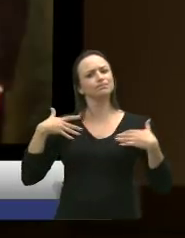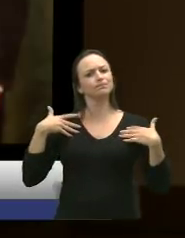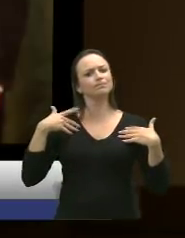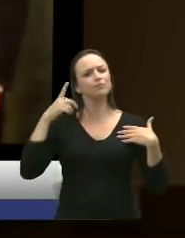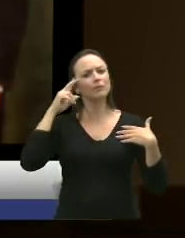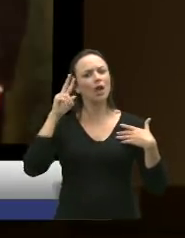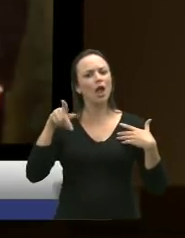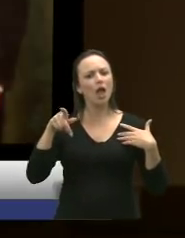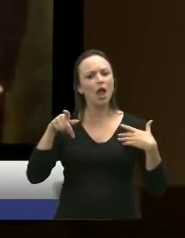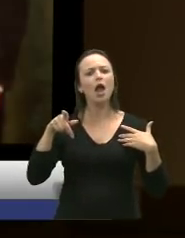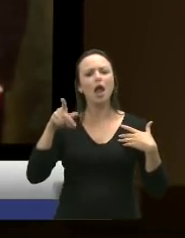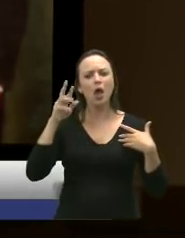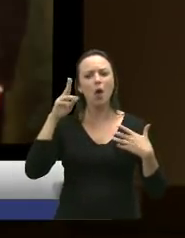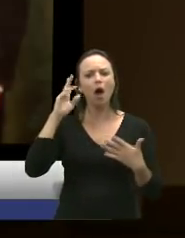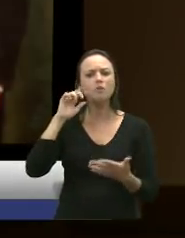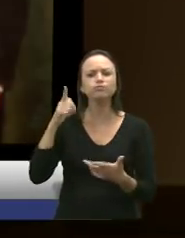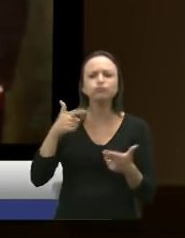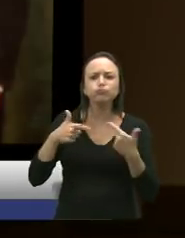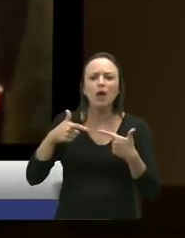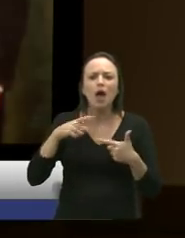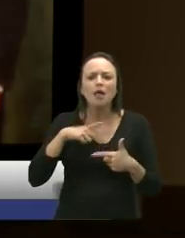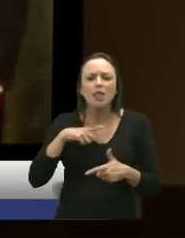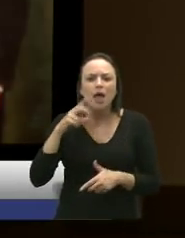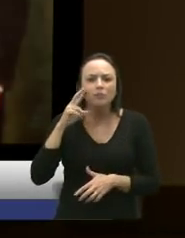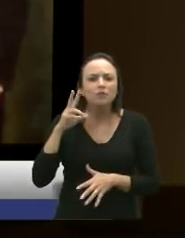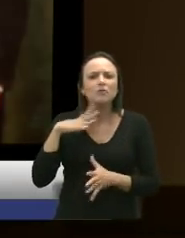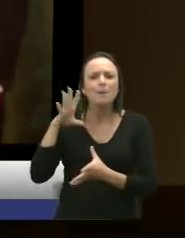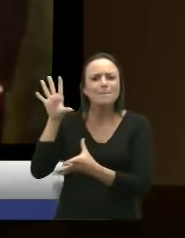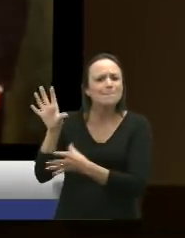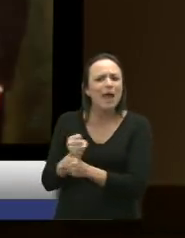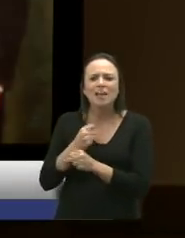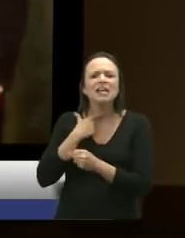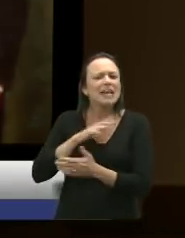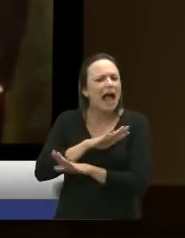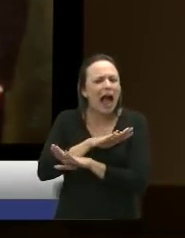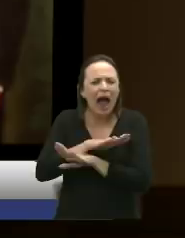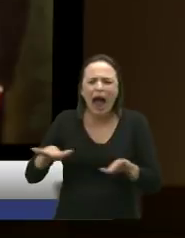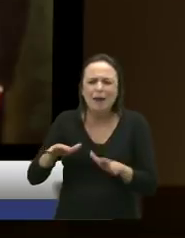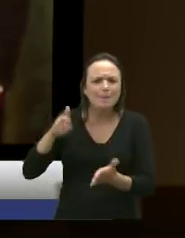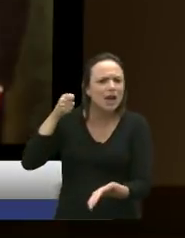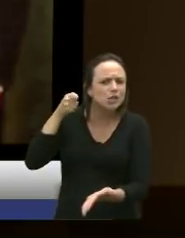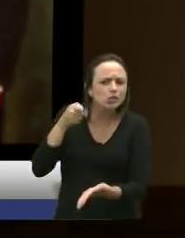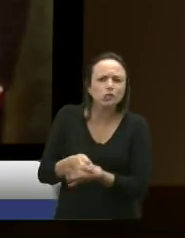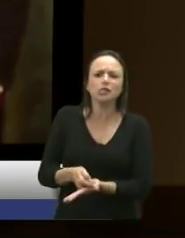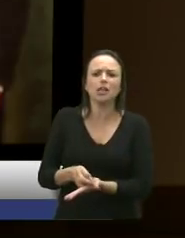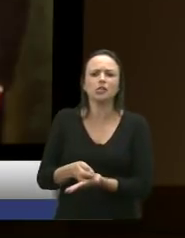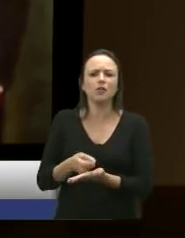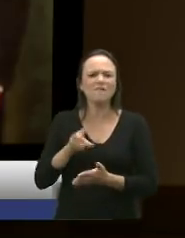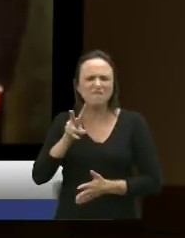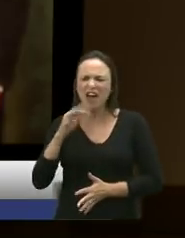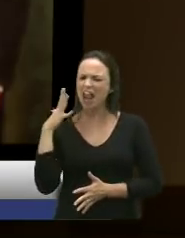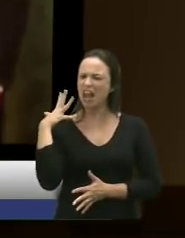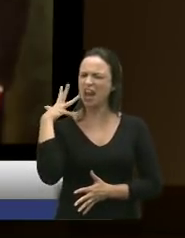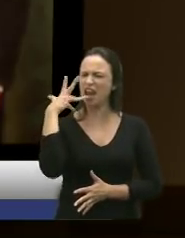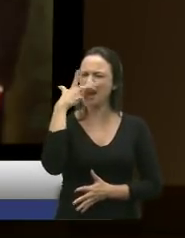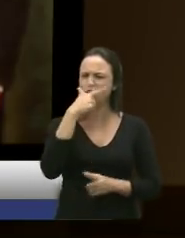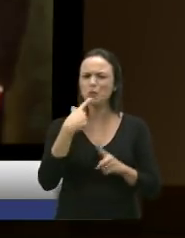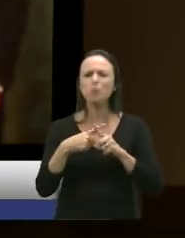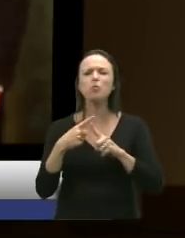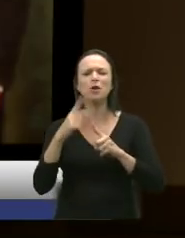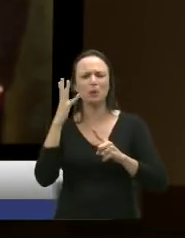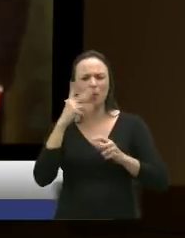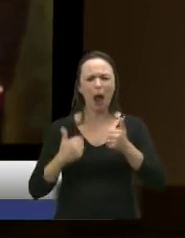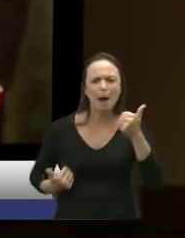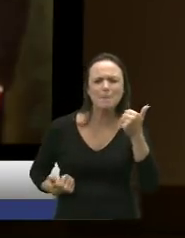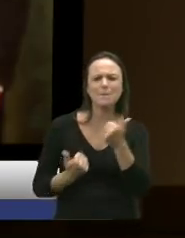história de São Paulo, que pega Getúlio pelas pernas e acaba com a ditadura. Vai ser lindo. Teremos apoio, repito, de Minas, Rio Grande do